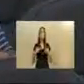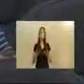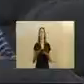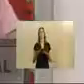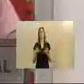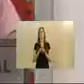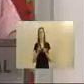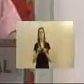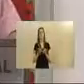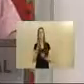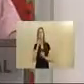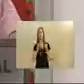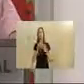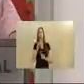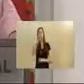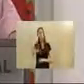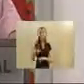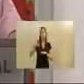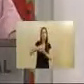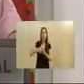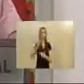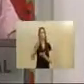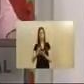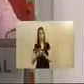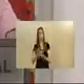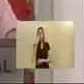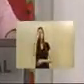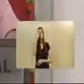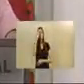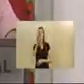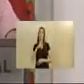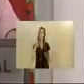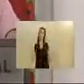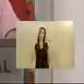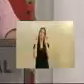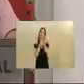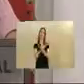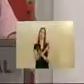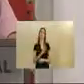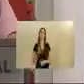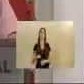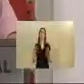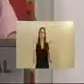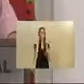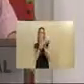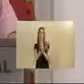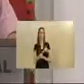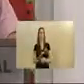participa desses eventos sabe muito bem do que eu vou falar das dificuldades né é esse